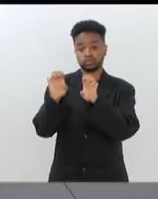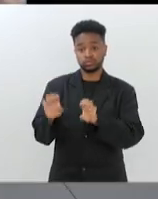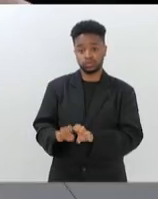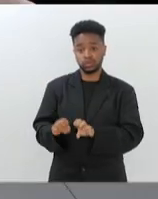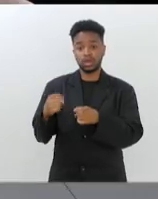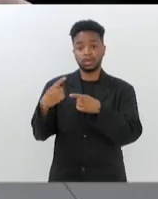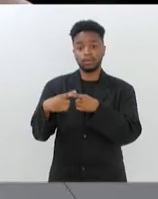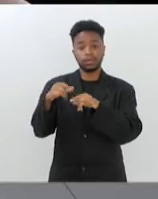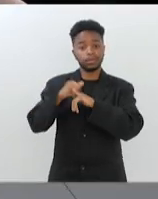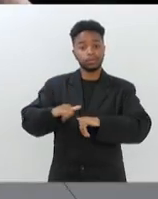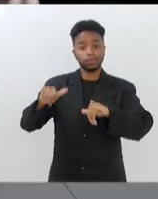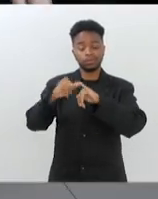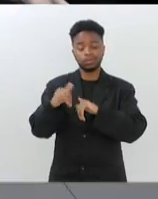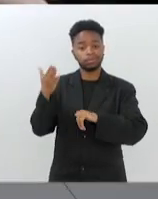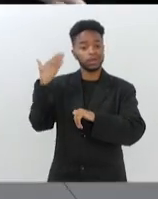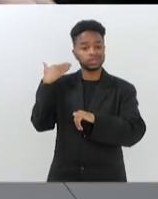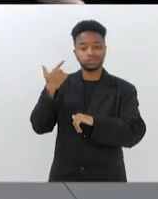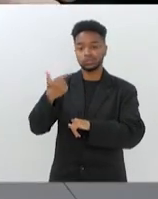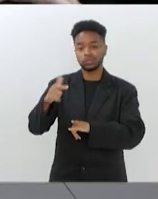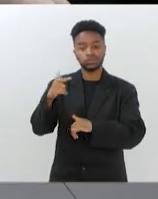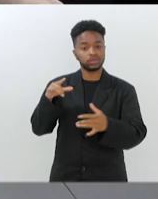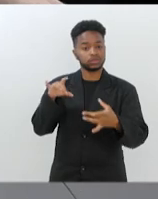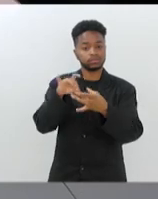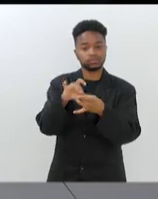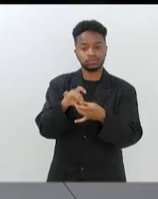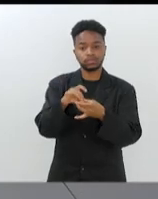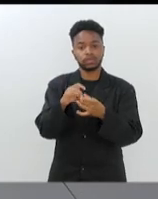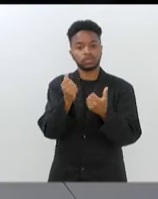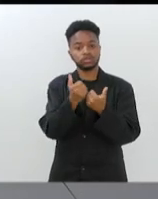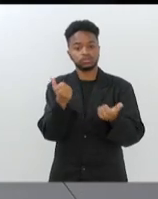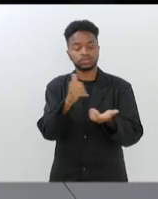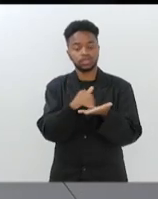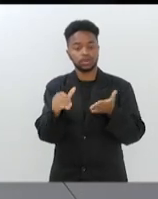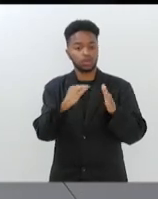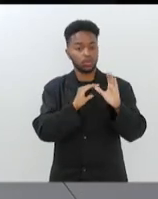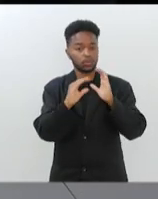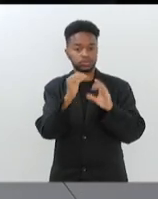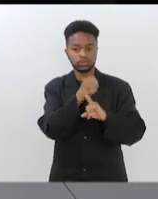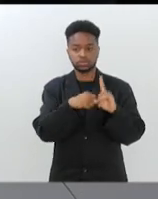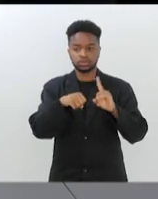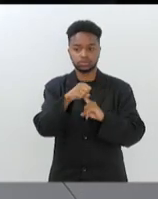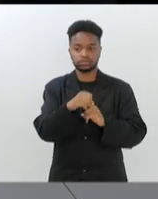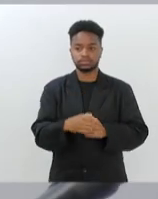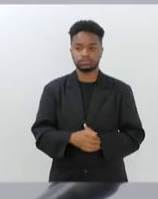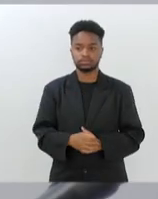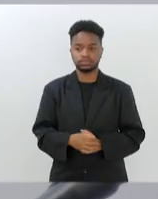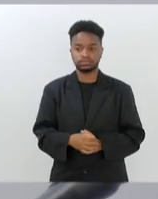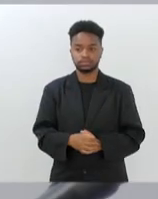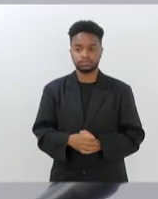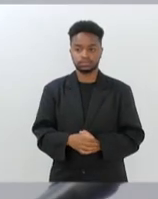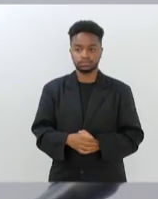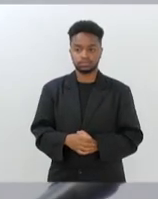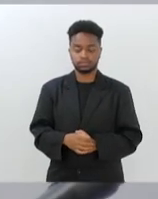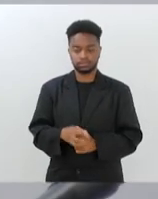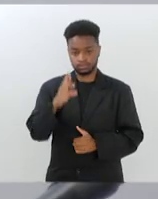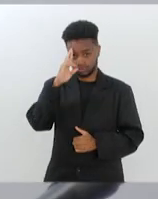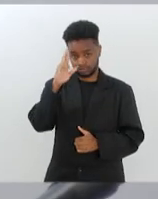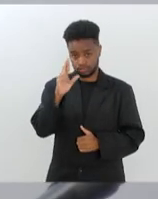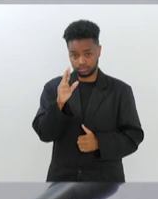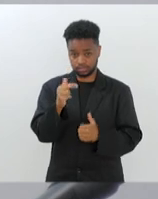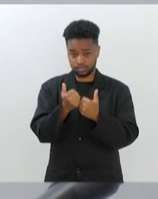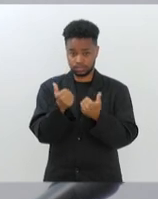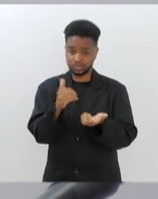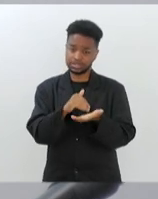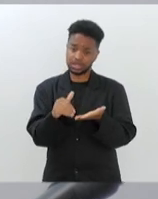publicidade sequer at então estava ligada à subsecretaria de comunicação social senhor subsecretário de forma muito